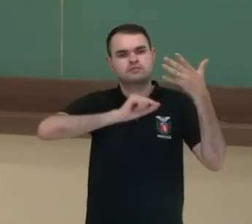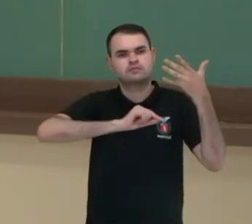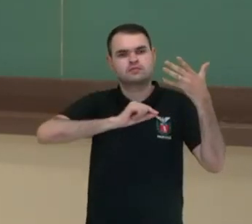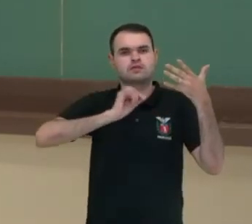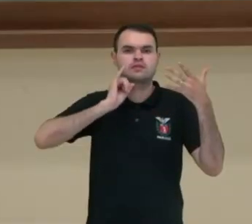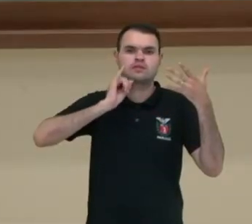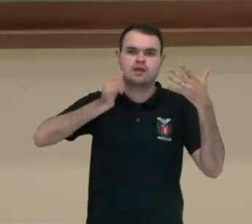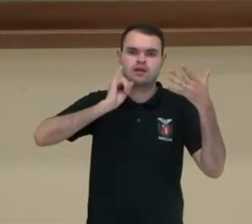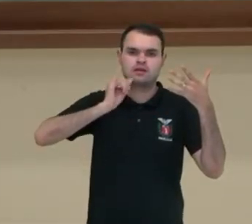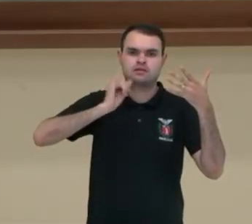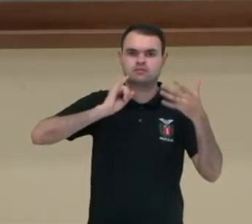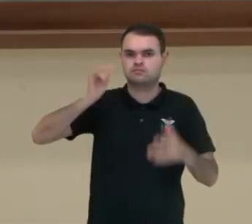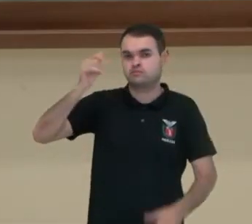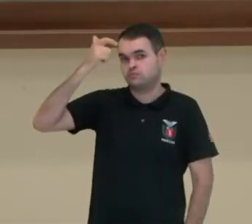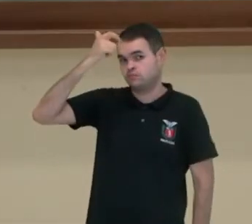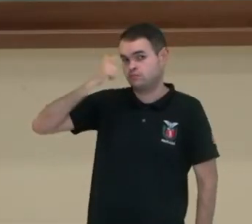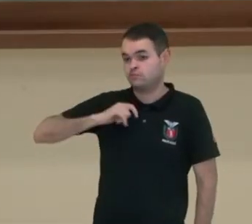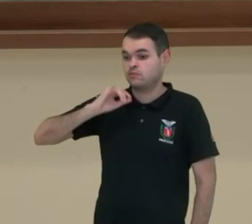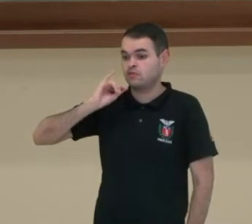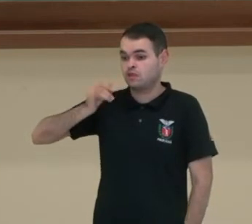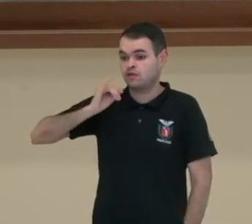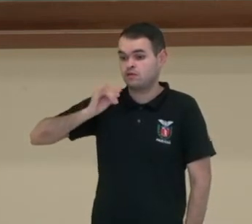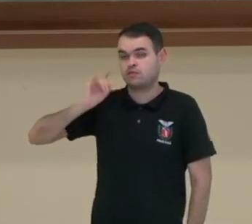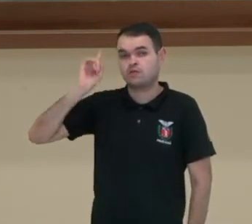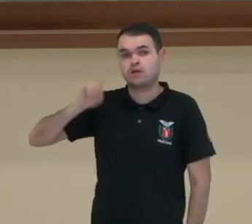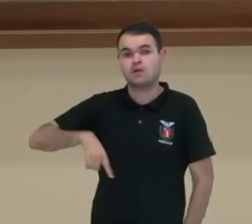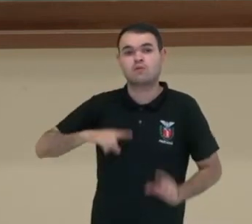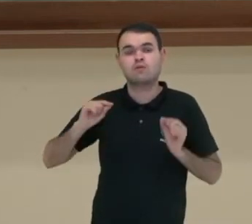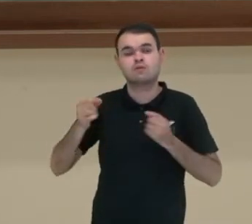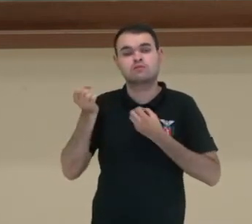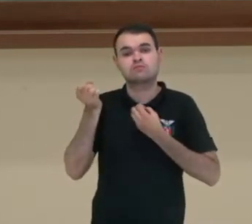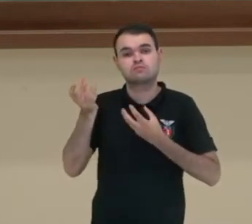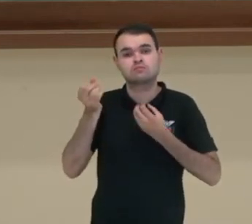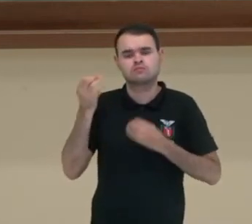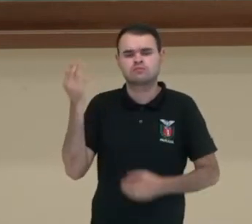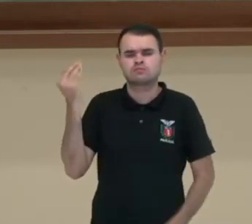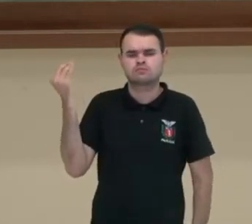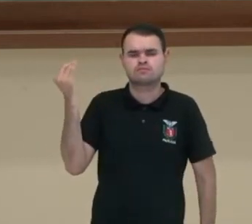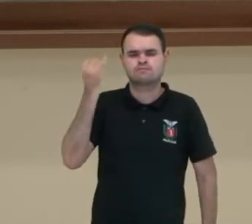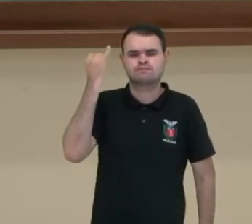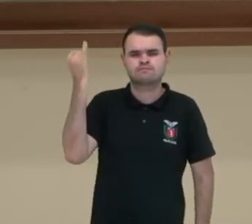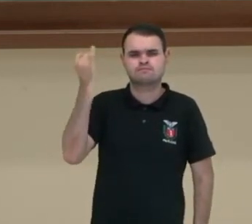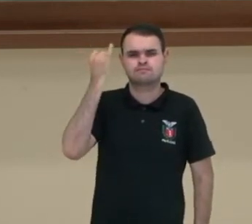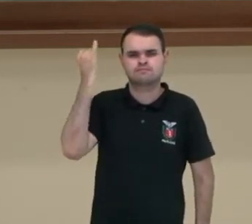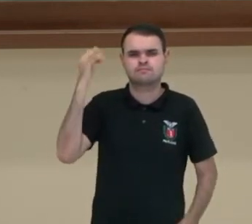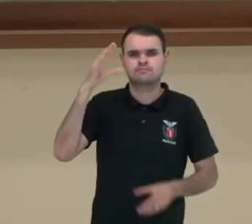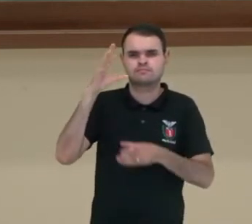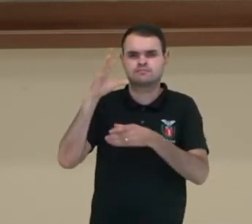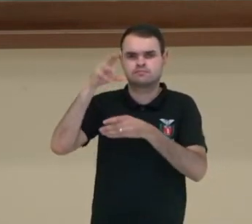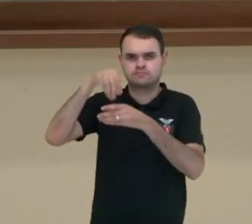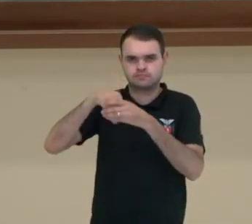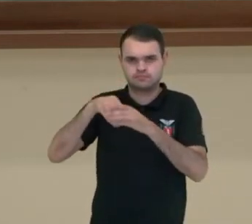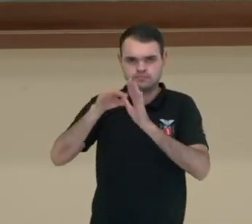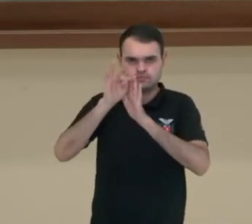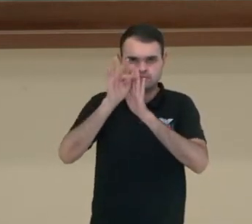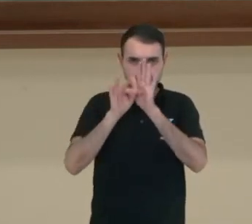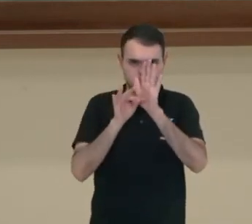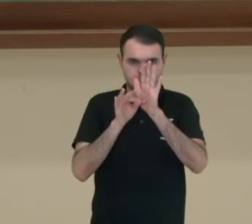o narrador. Observe que o narrador é um componente muito importante em um texto,